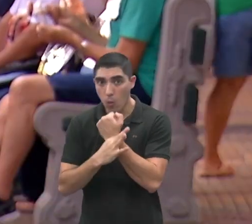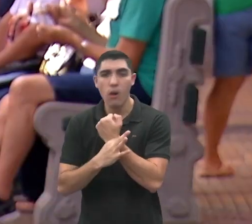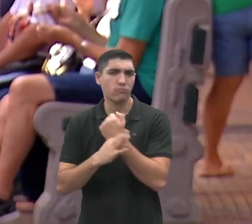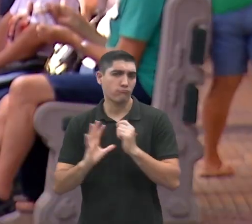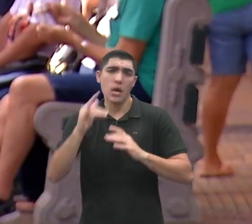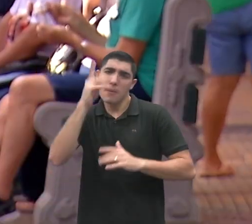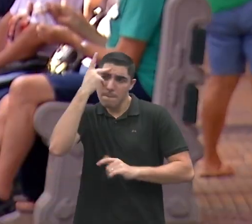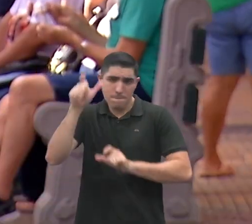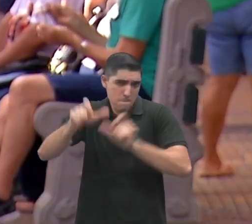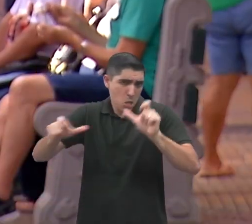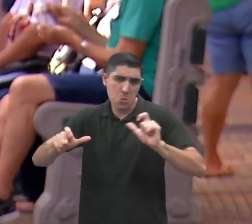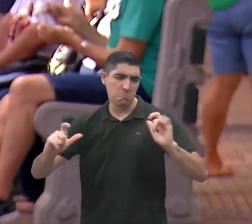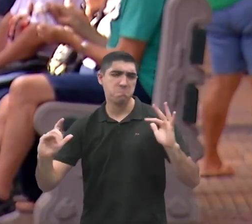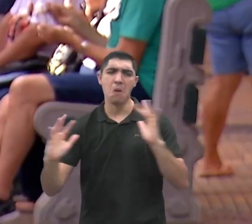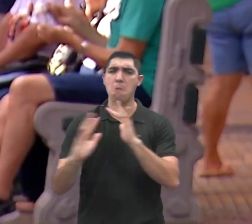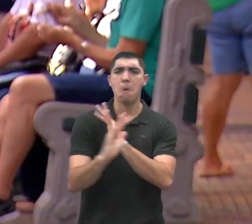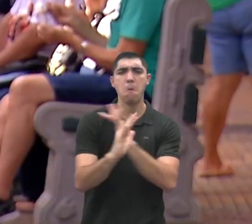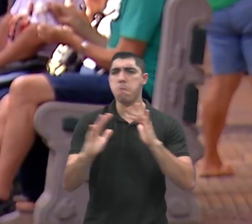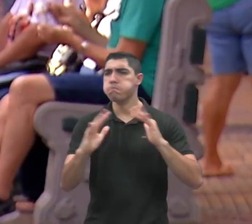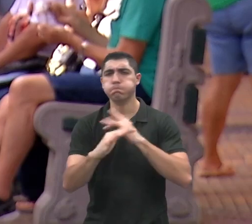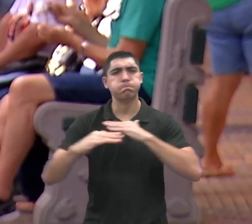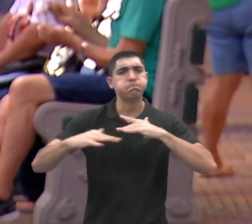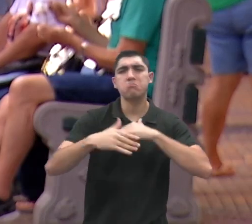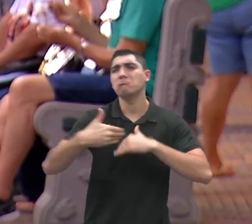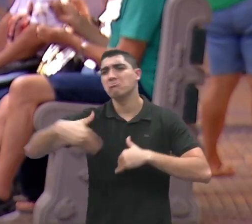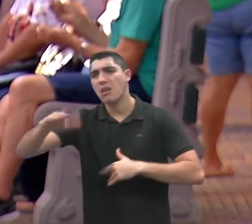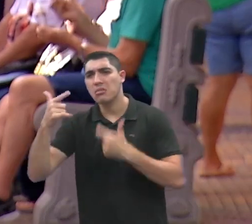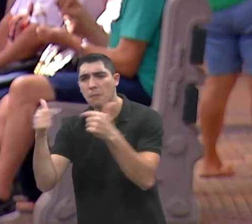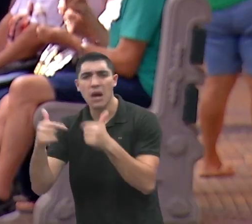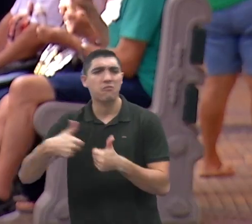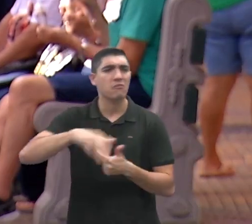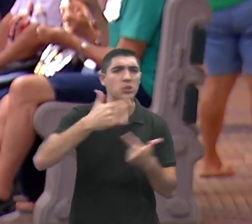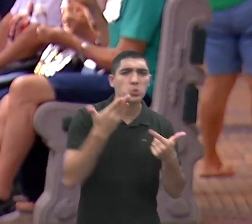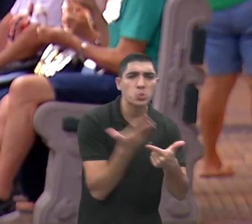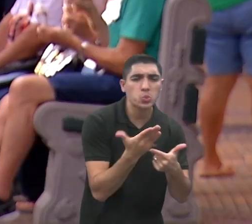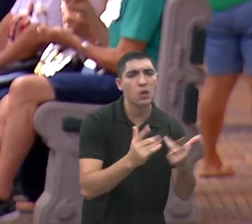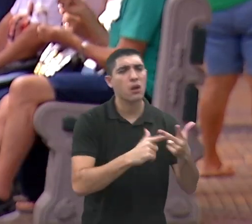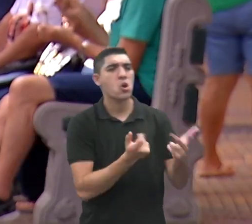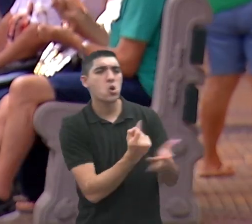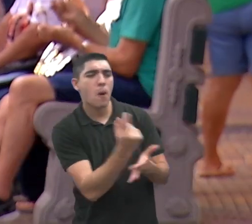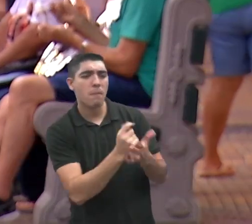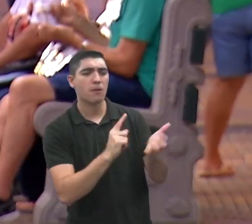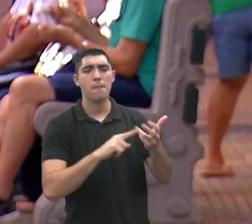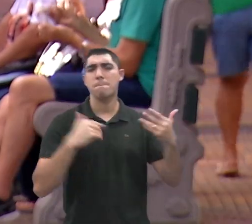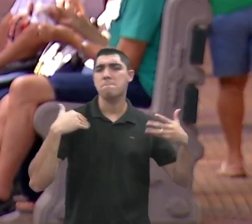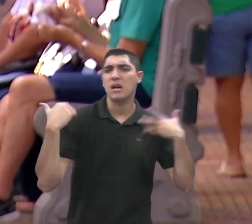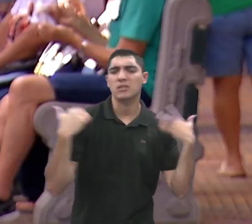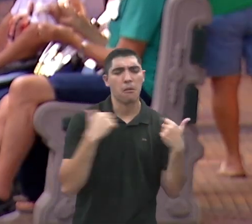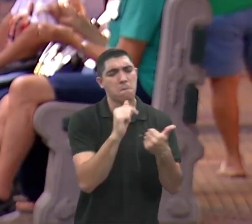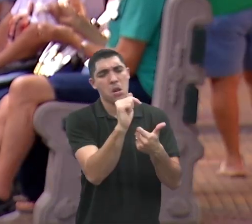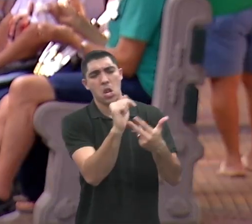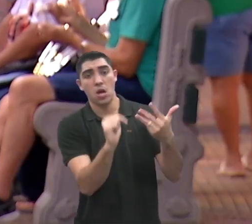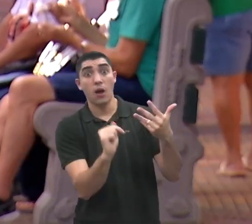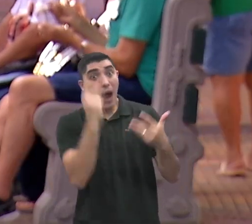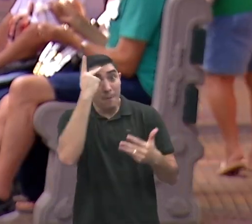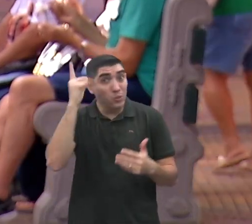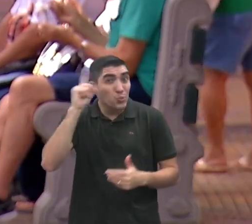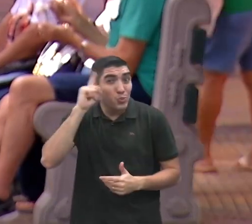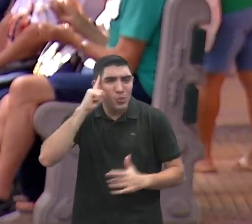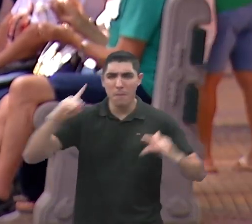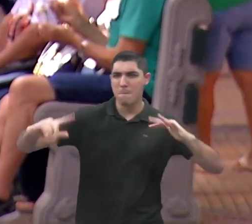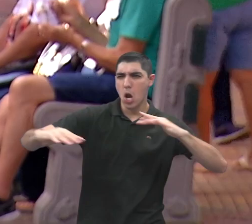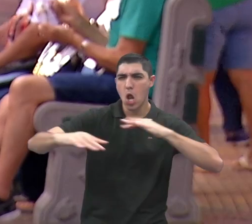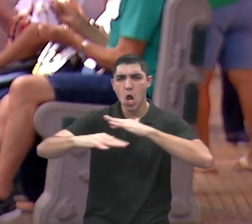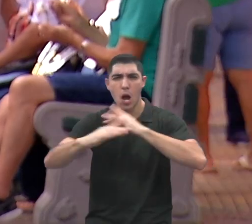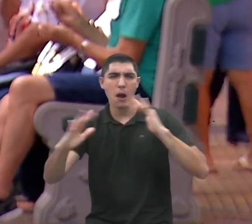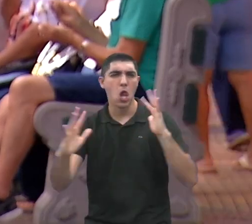transforma e os moradores circulam pela cidade. Seja para trabalhar, estudar, fazer compras ou a lazer, o fluxo